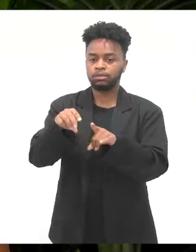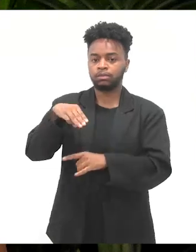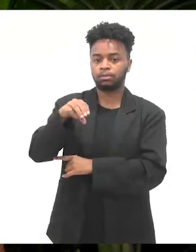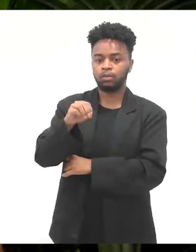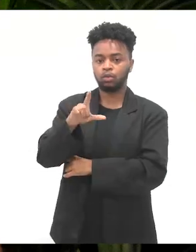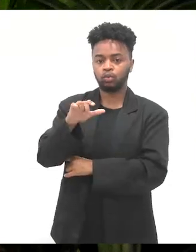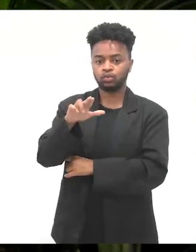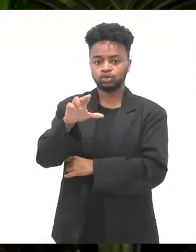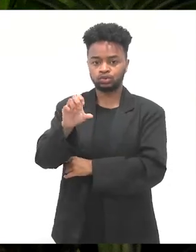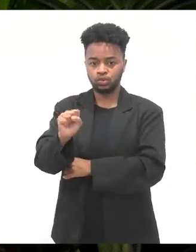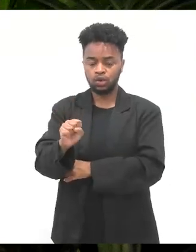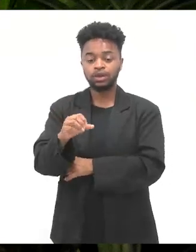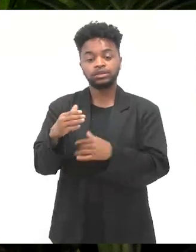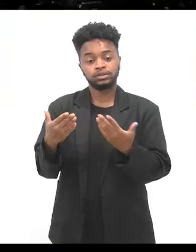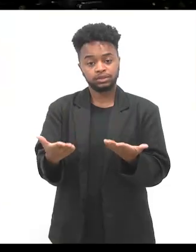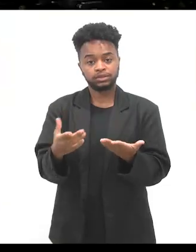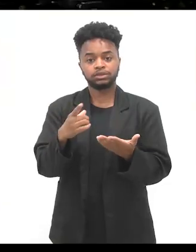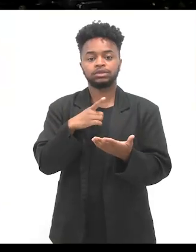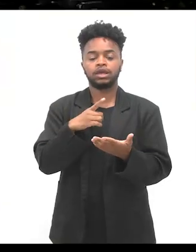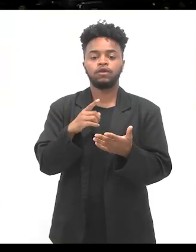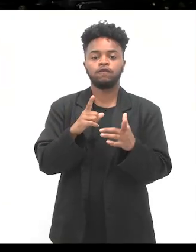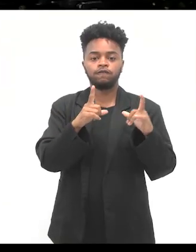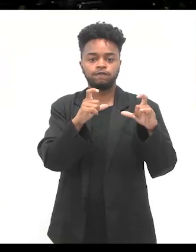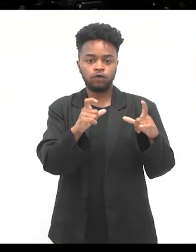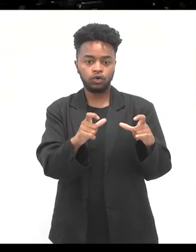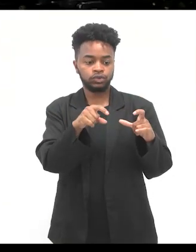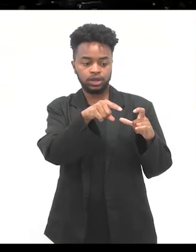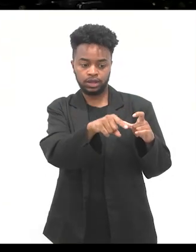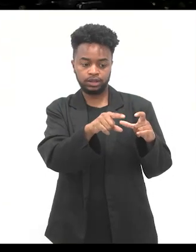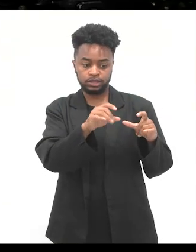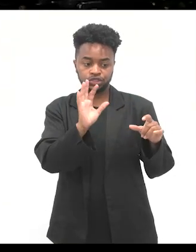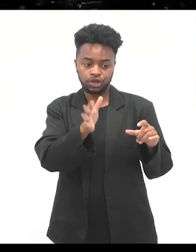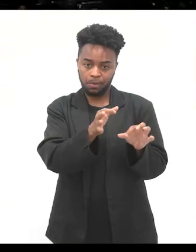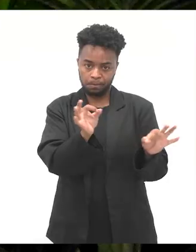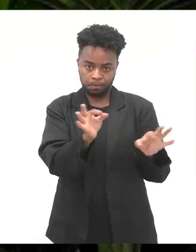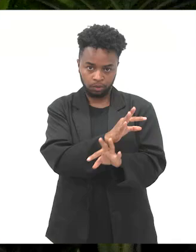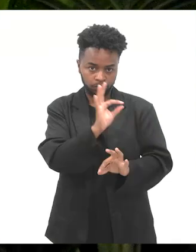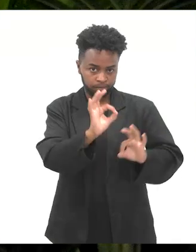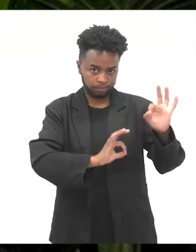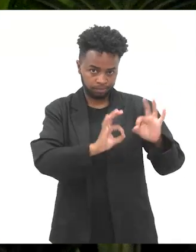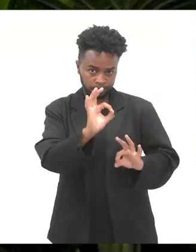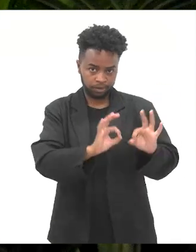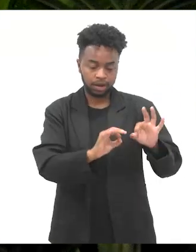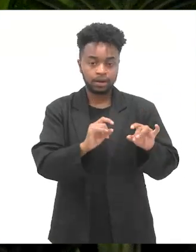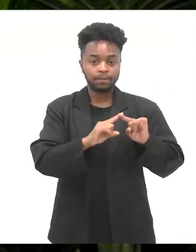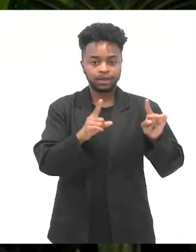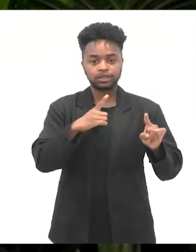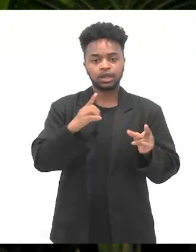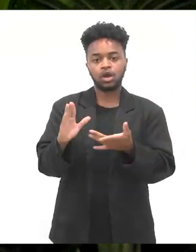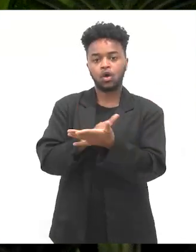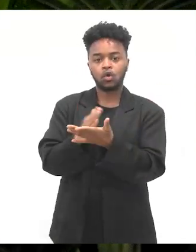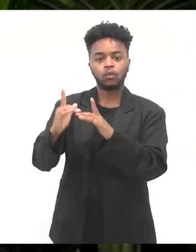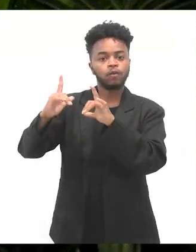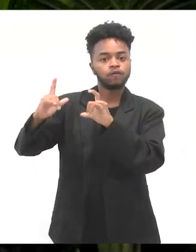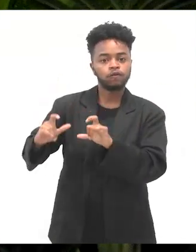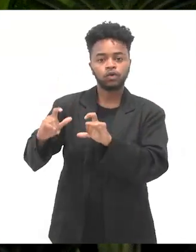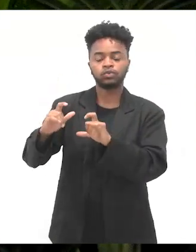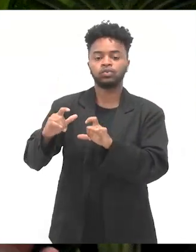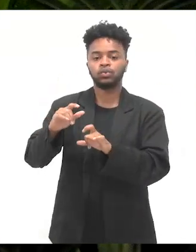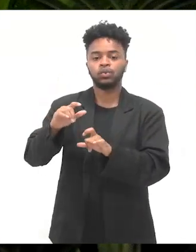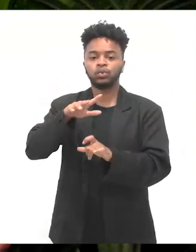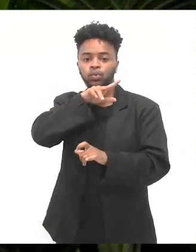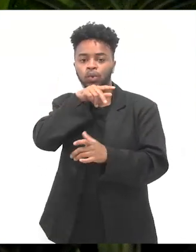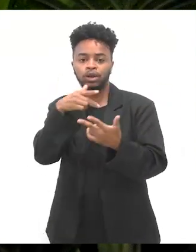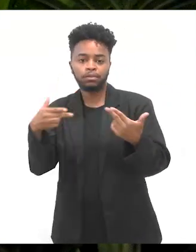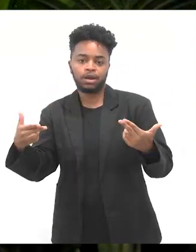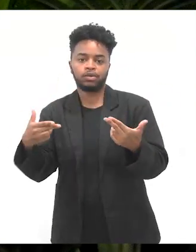bichos fixados, depois de receberem esse tratamento específico nas coleções de referência, e outras fotos dos bichos frescos.